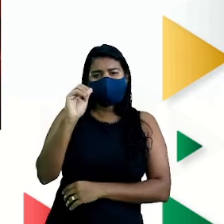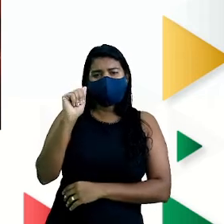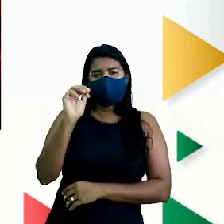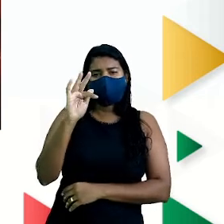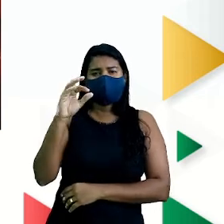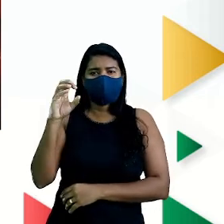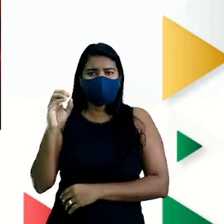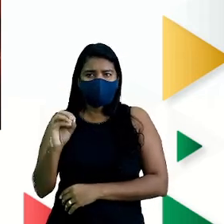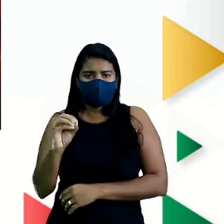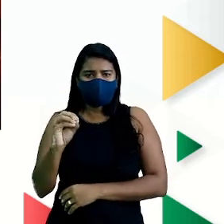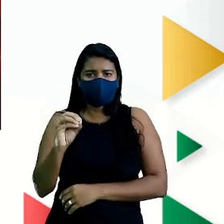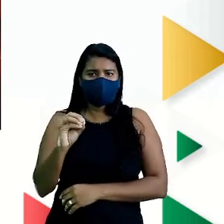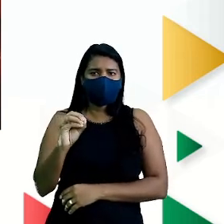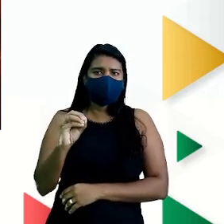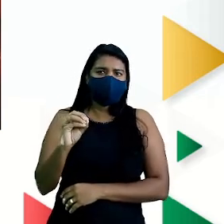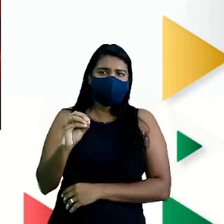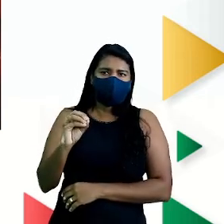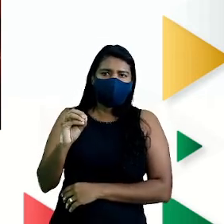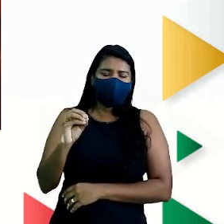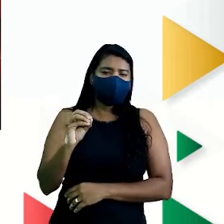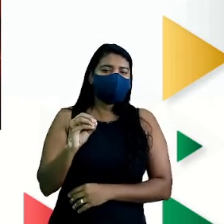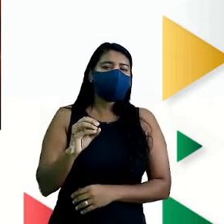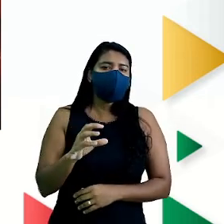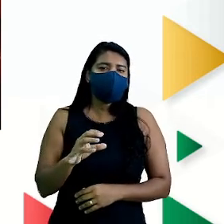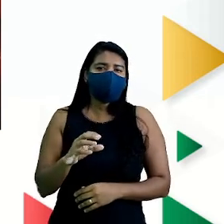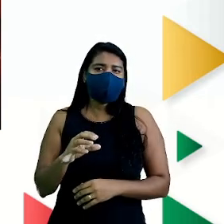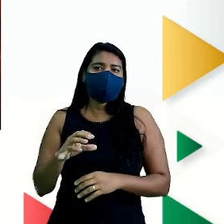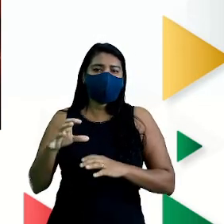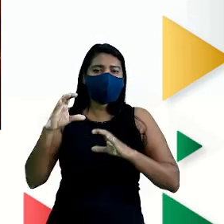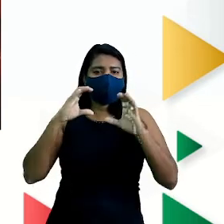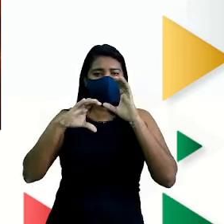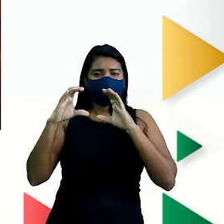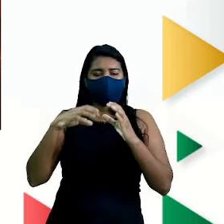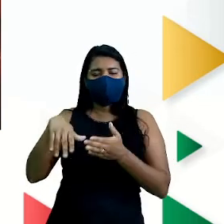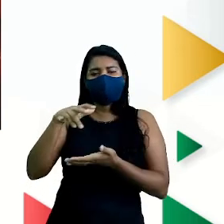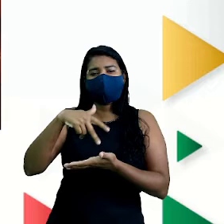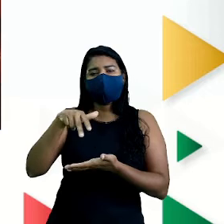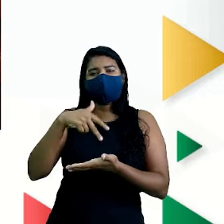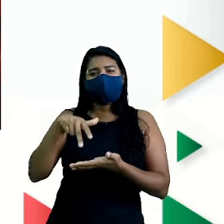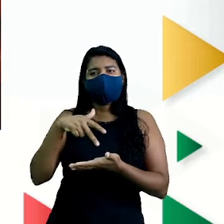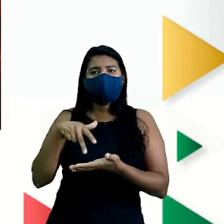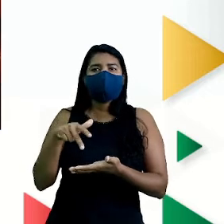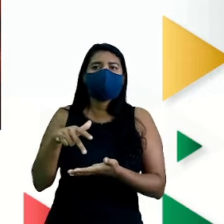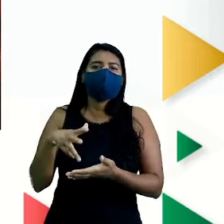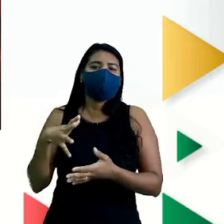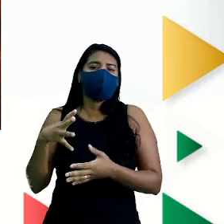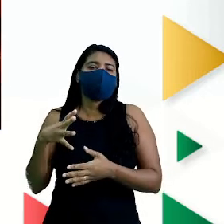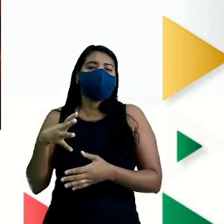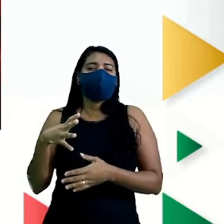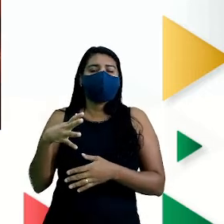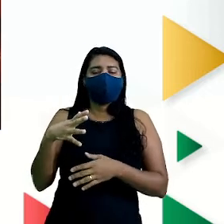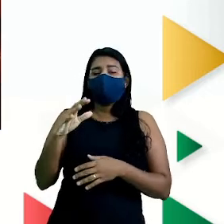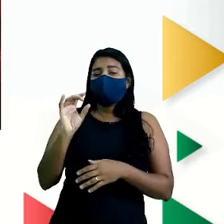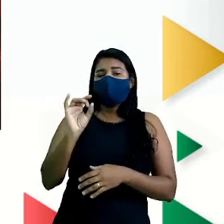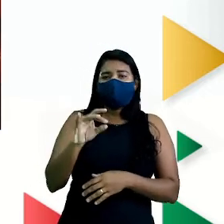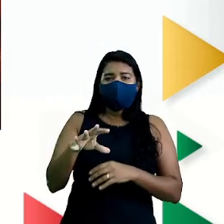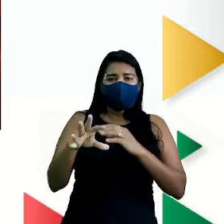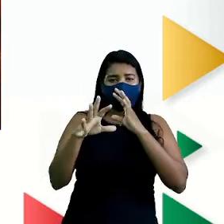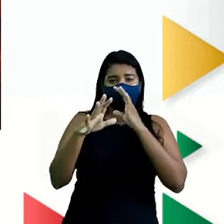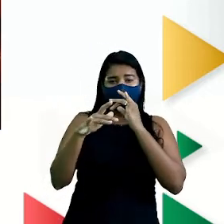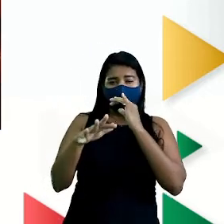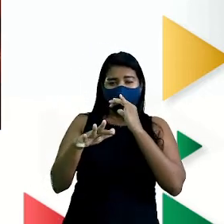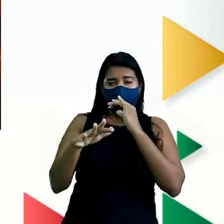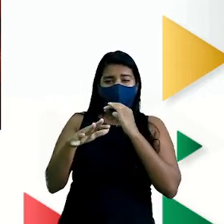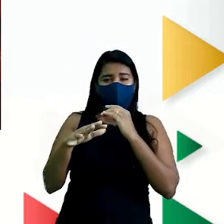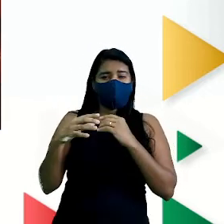finalidade abafar o som das orquestras rivais, certo? Tem a predominância de notas longas tocadas pelos metais, né? Então o metal que já tem um som